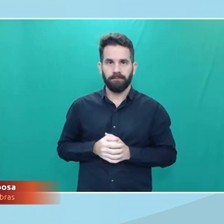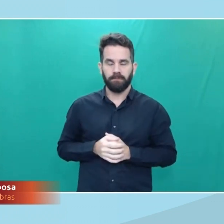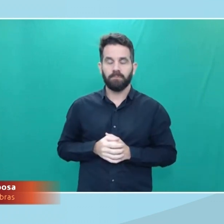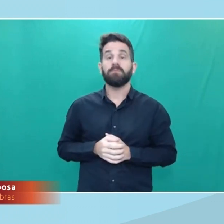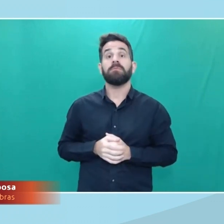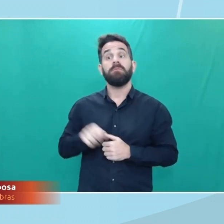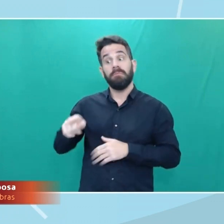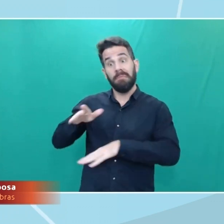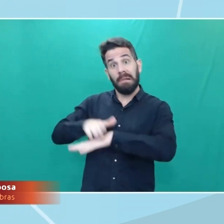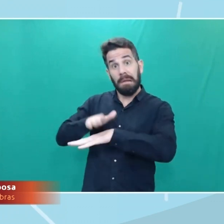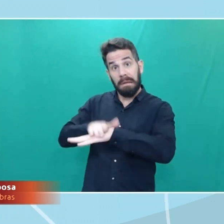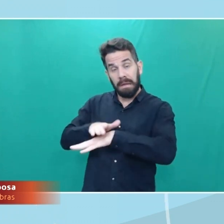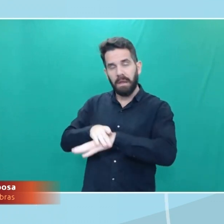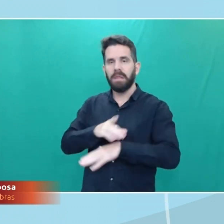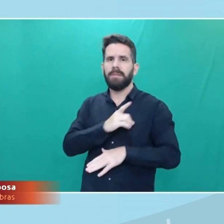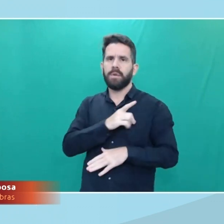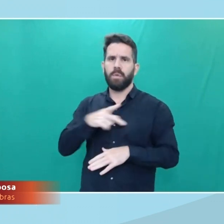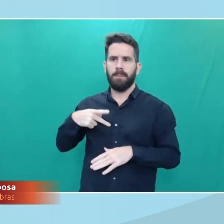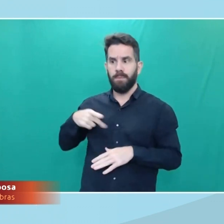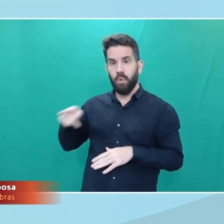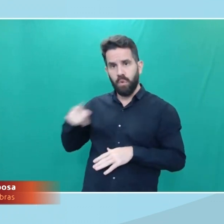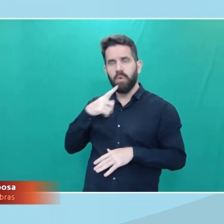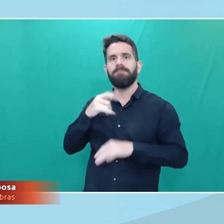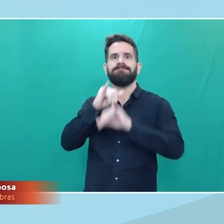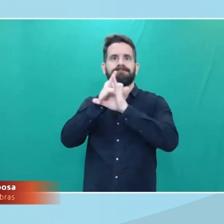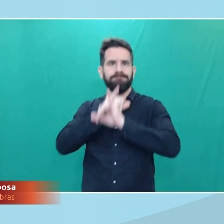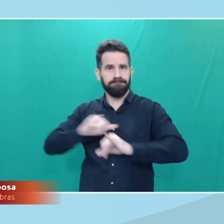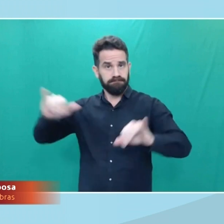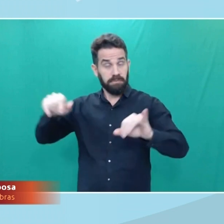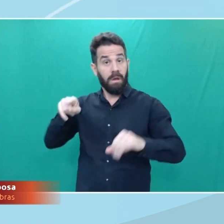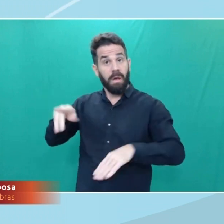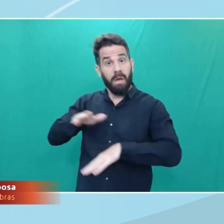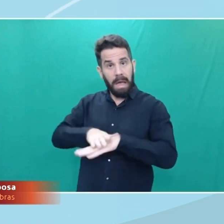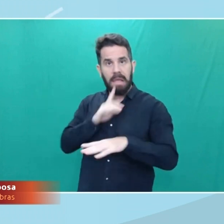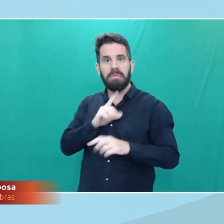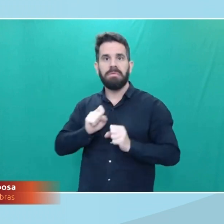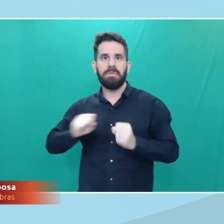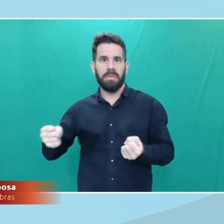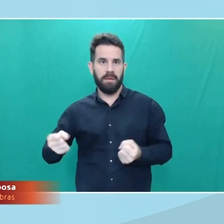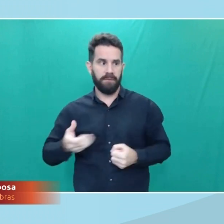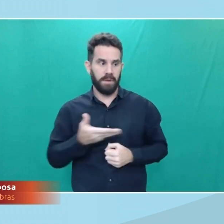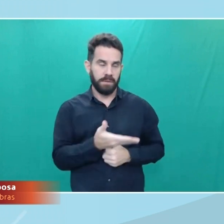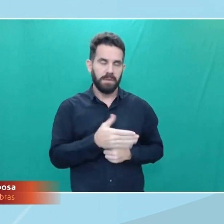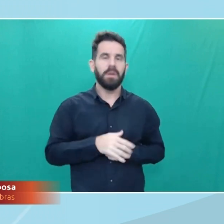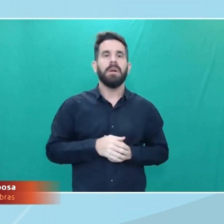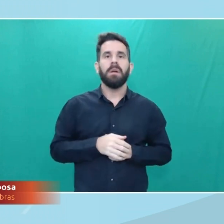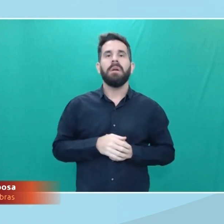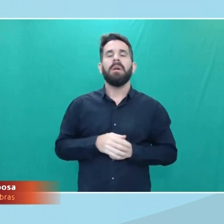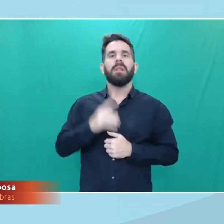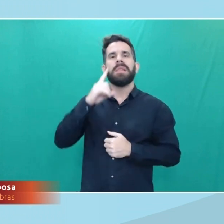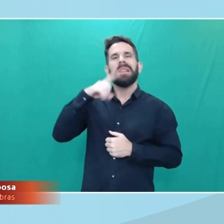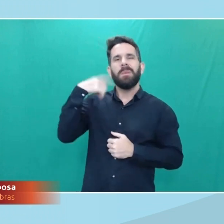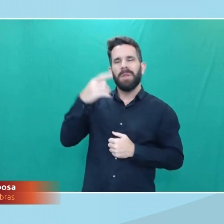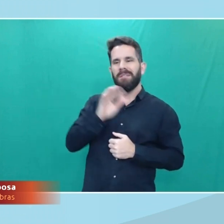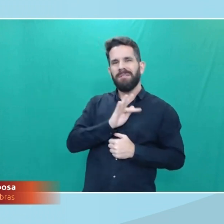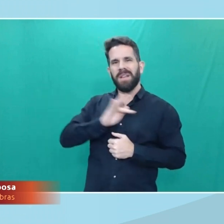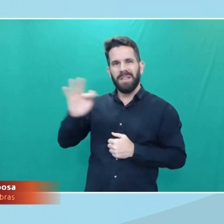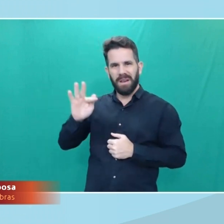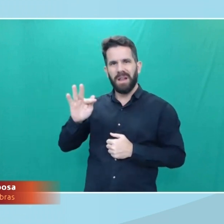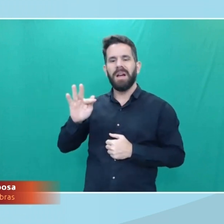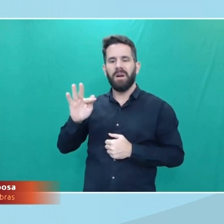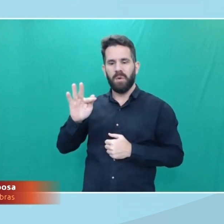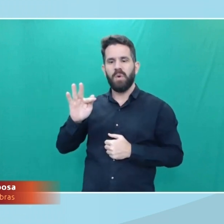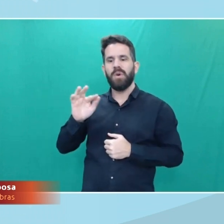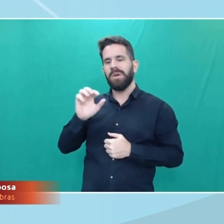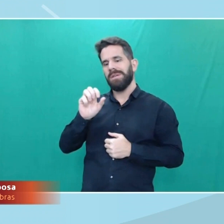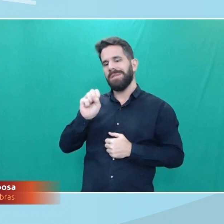defensora pública, nesse caso, para representar os interesses do feto, a deputada federal Sâmia Bonfim, do PSOL, pediu para